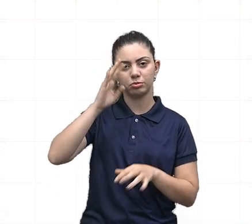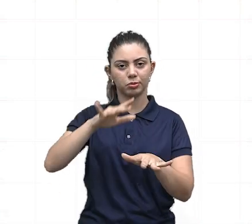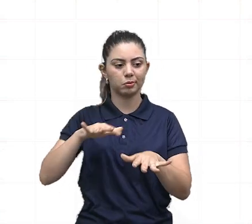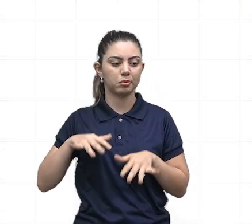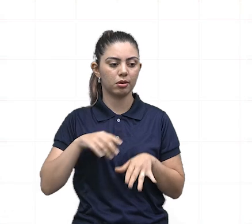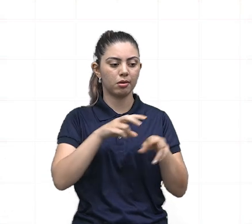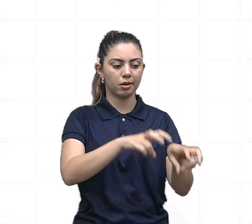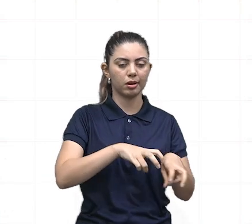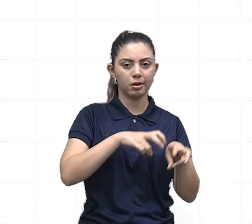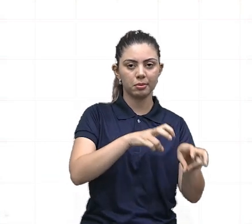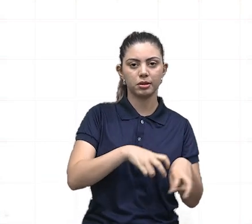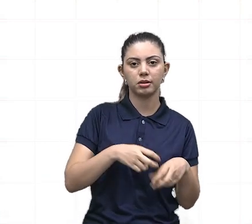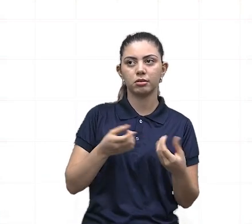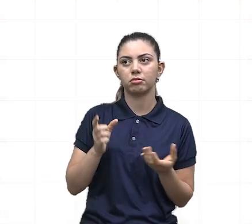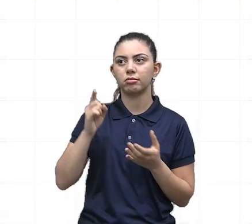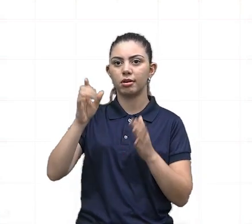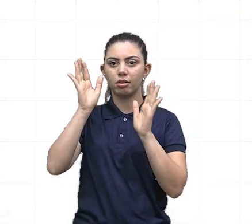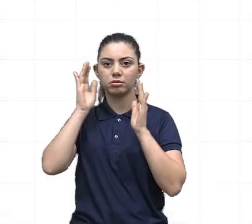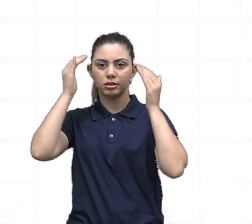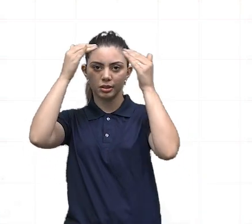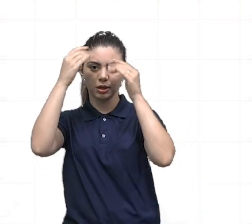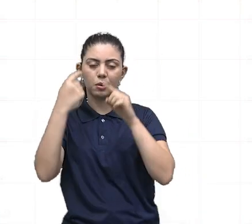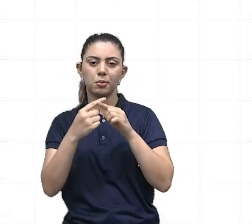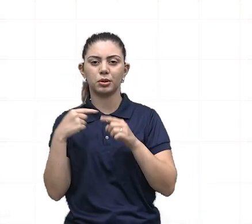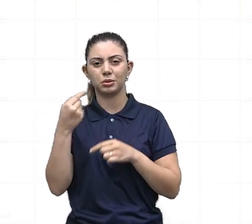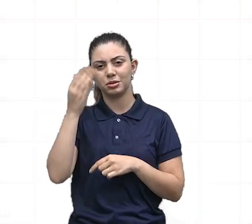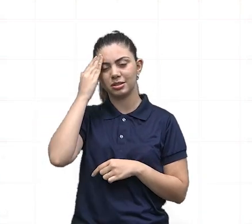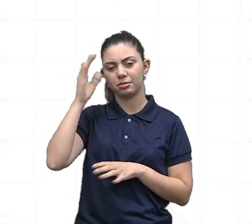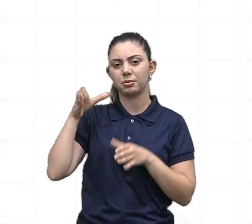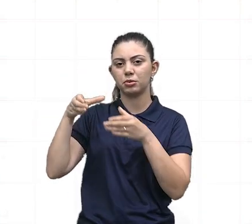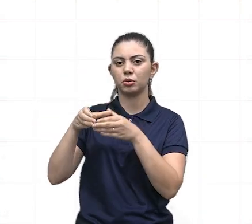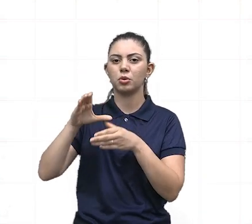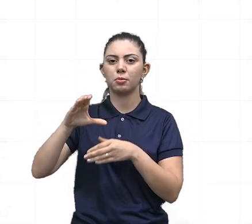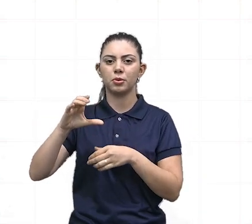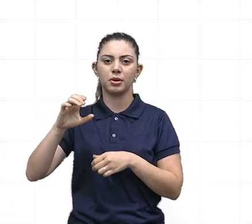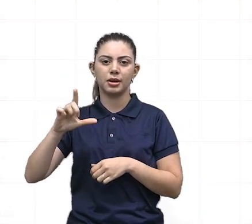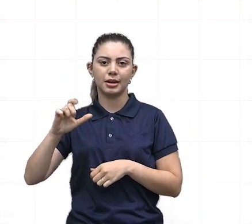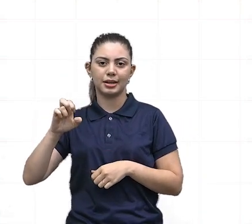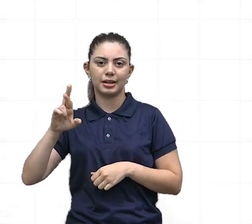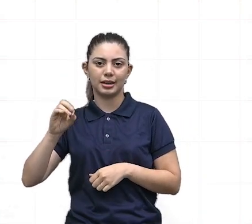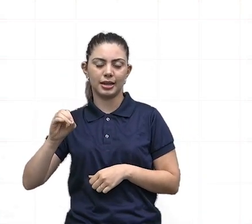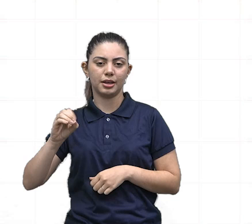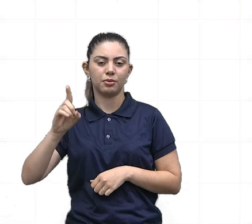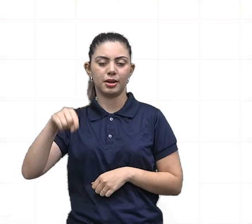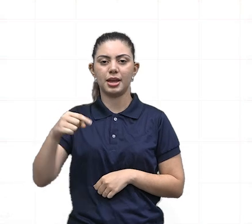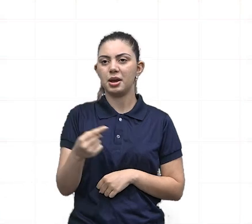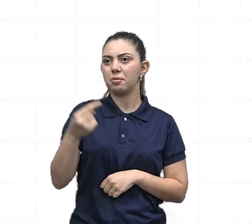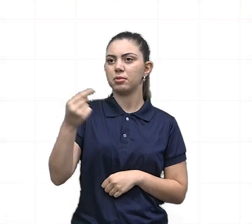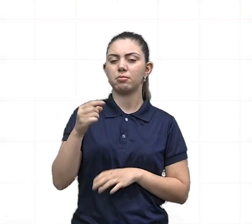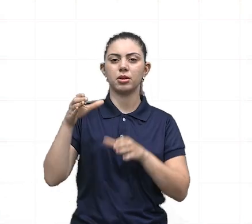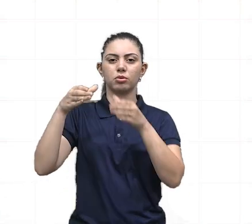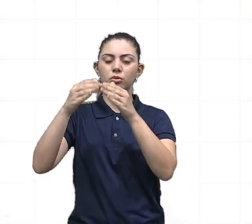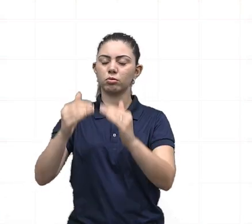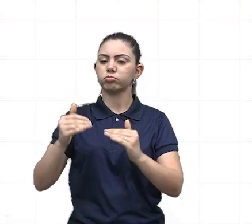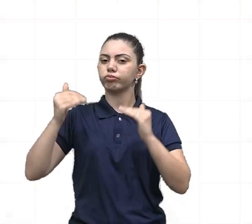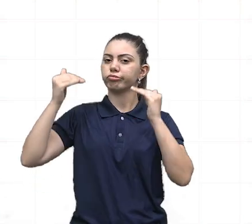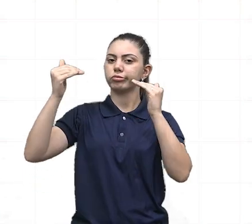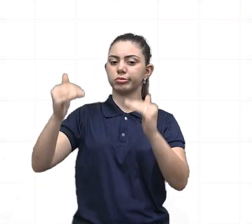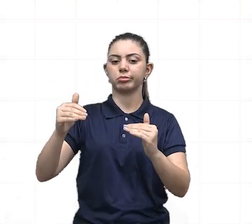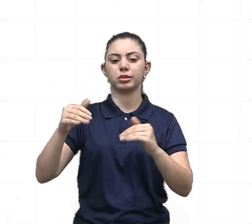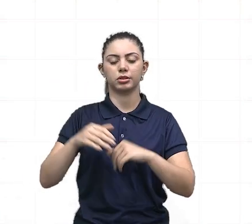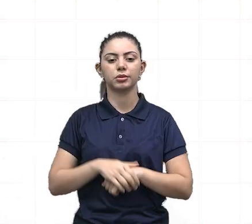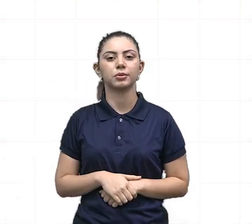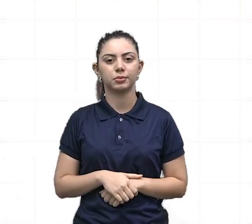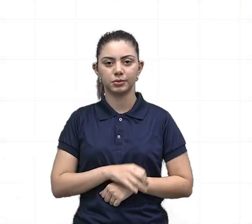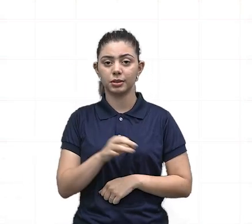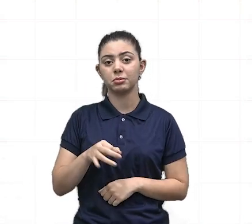aos sacerdotes, pois o clero era considerado, né, a primeira entre todas as ordens. Isso quem diz é o Ronaldo